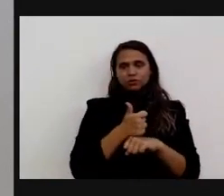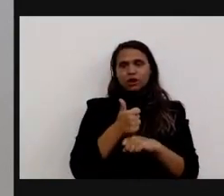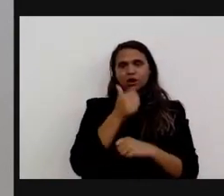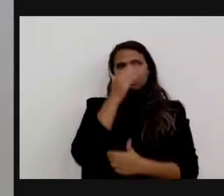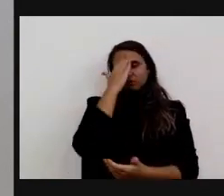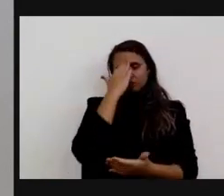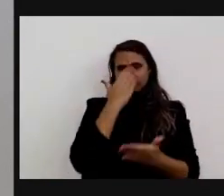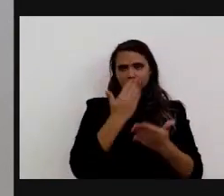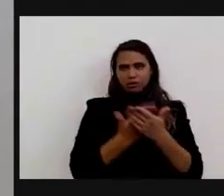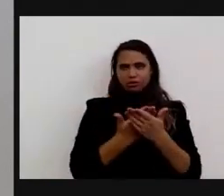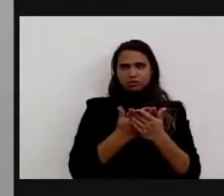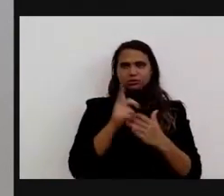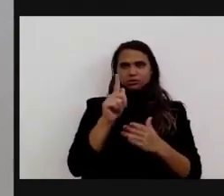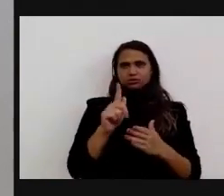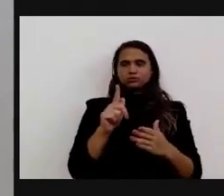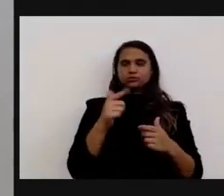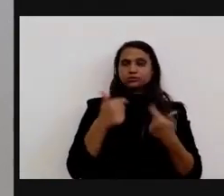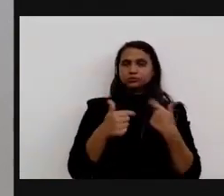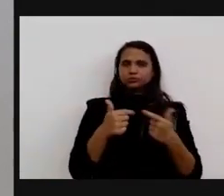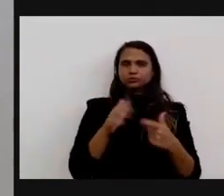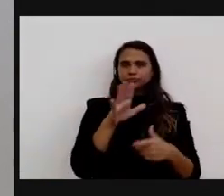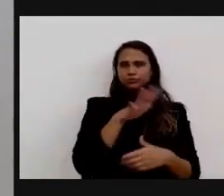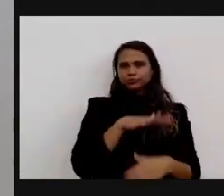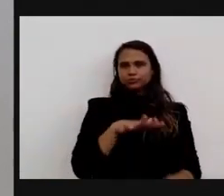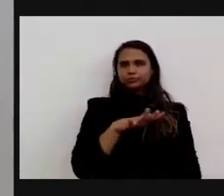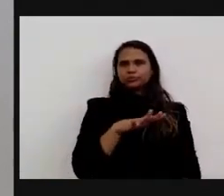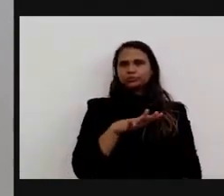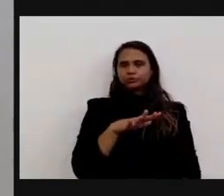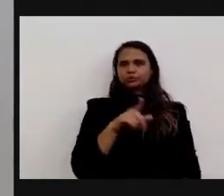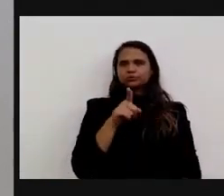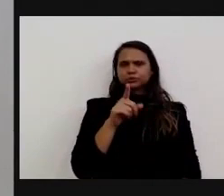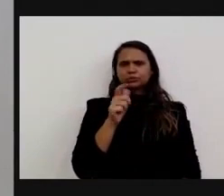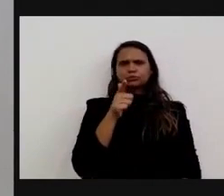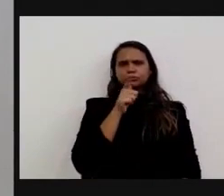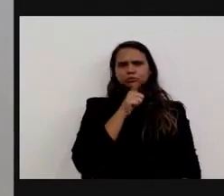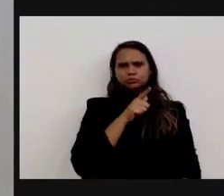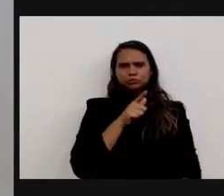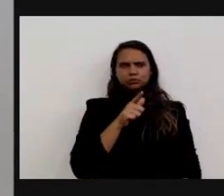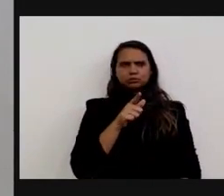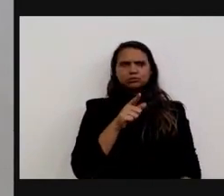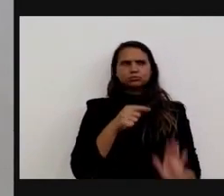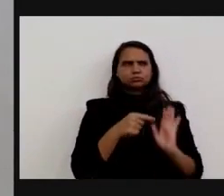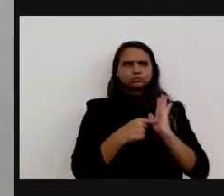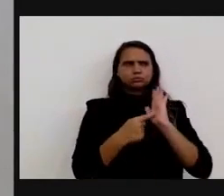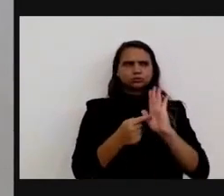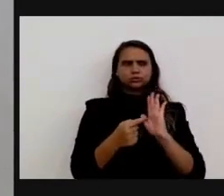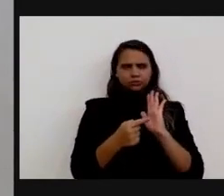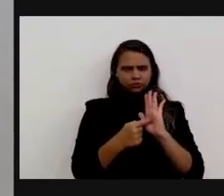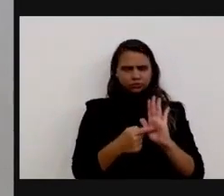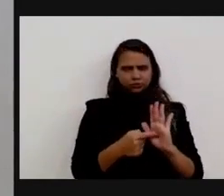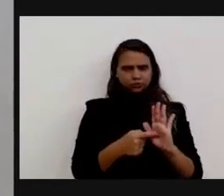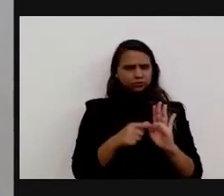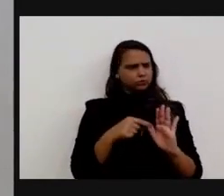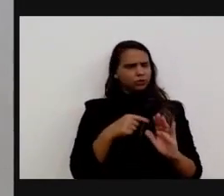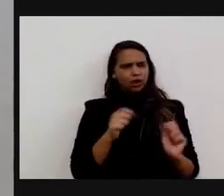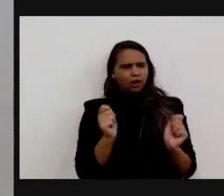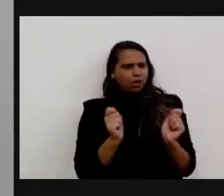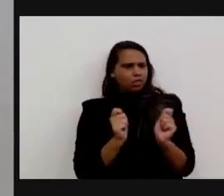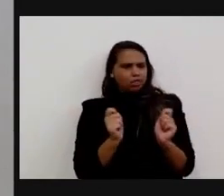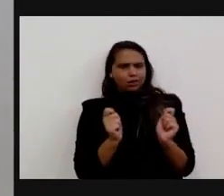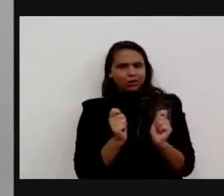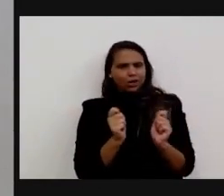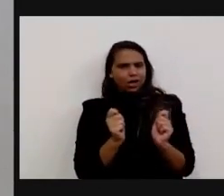são mensuráveis né você consegue inclusive criar indicadores para isso então como a Mari falou eu adorei que você falou